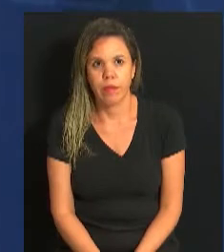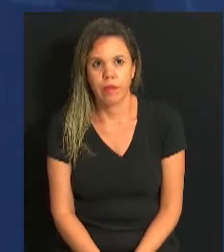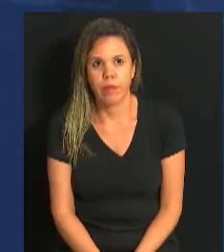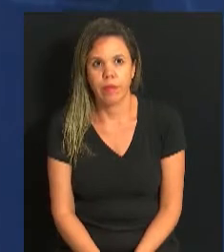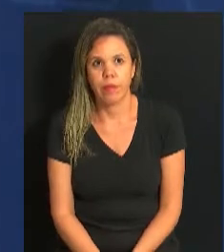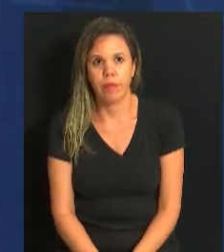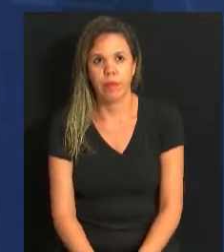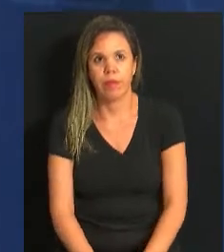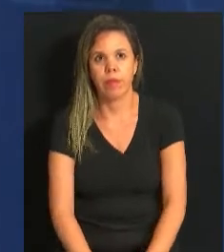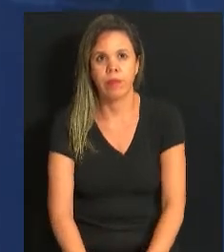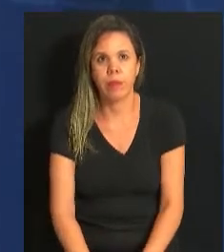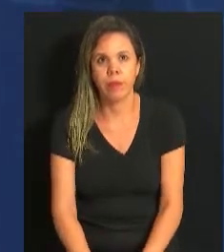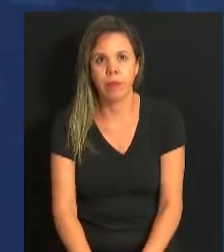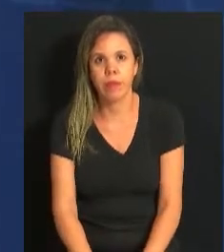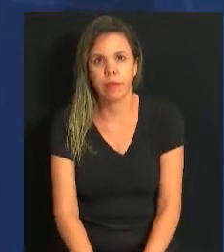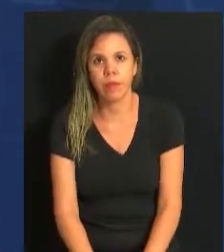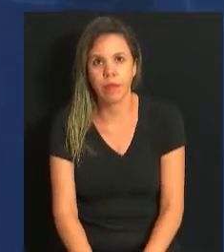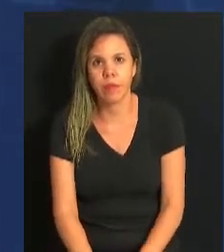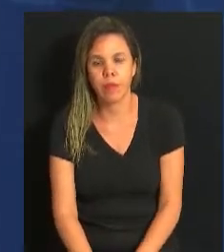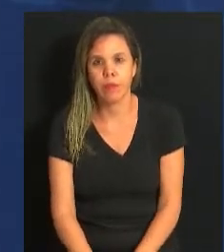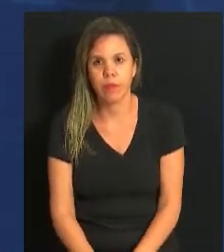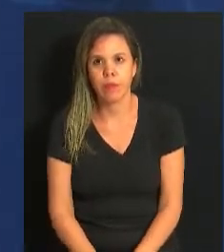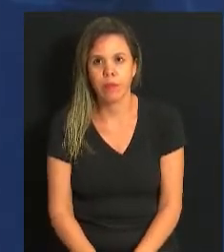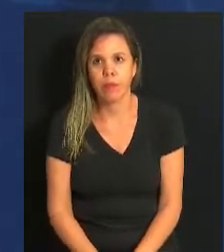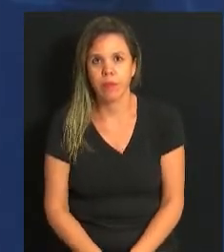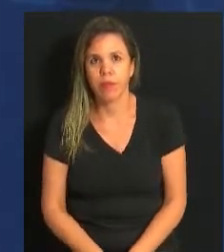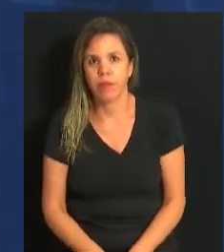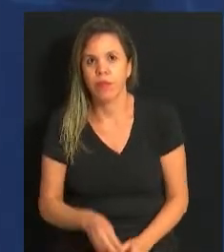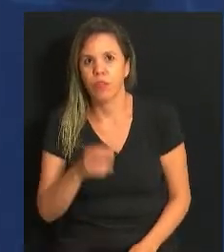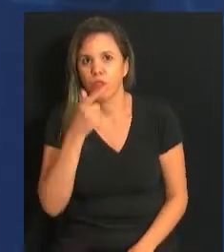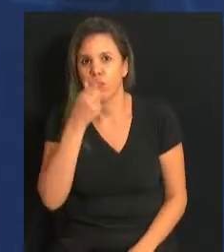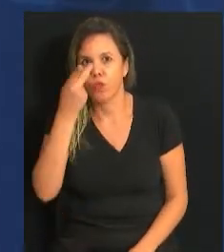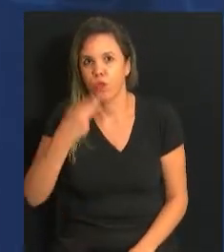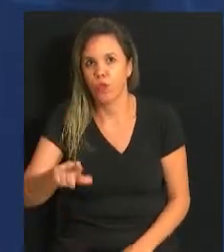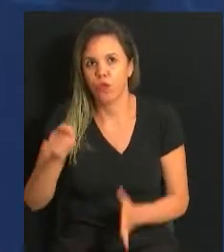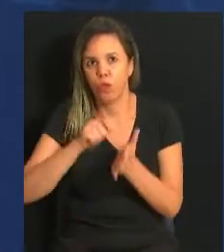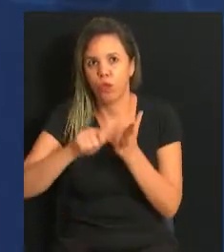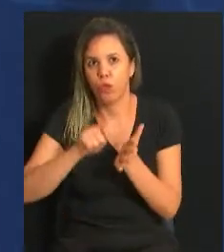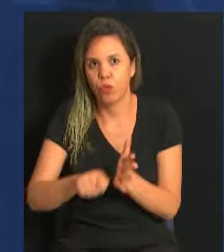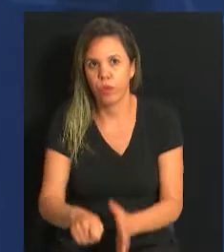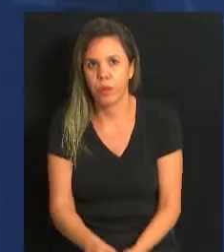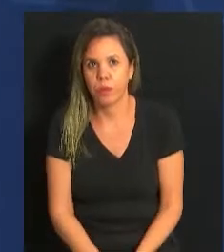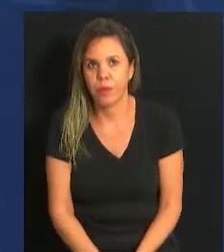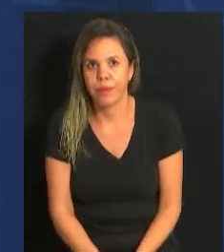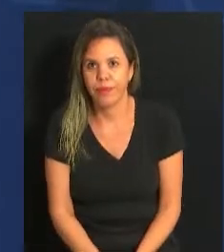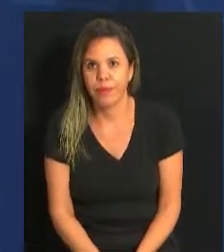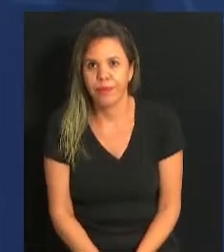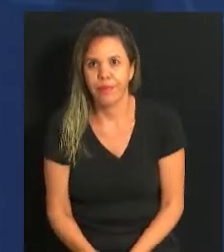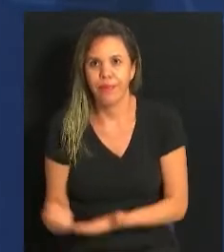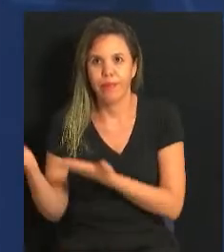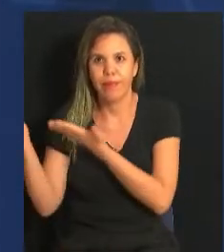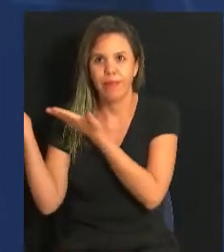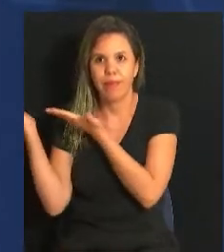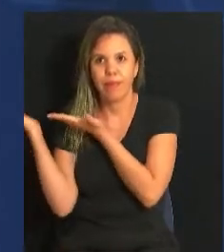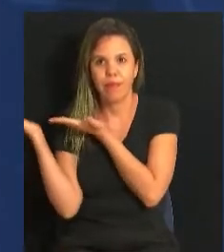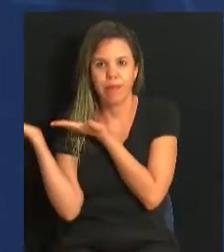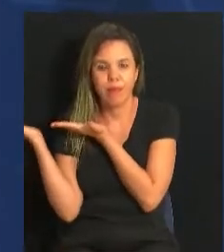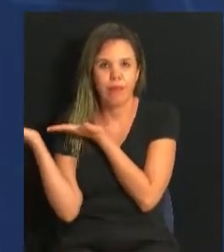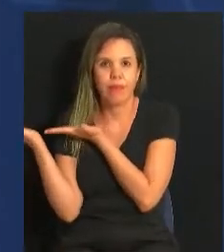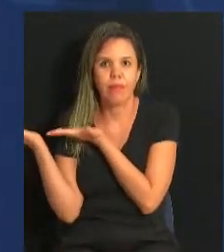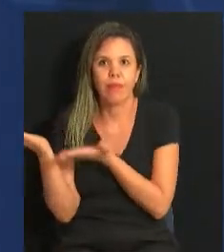829 3.776 vou repetir para dar tempo de você anotar aí 19 ao nosso de de